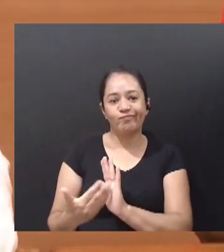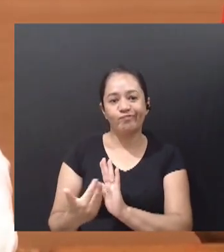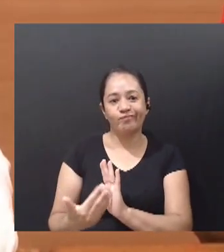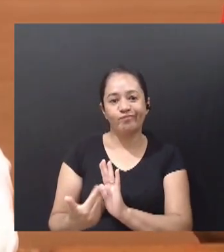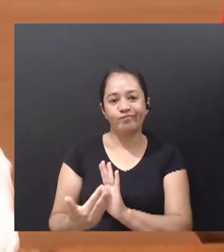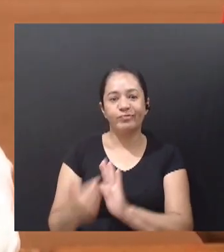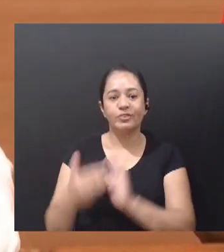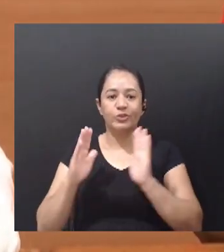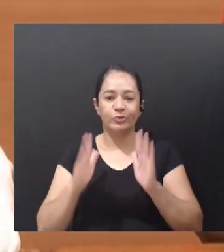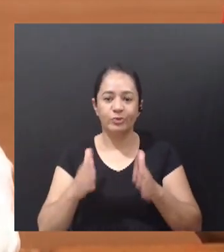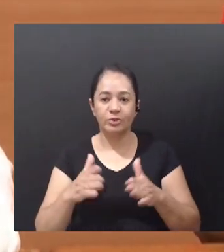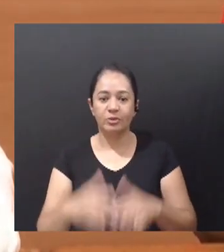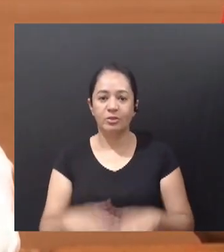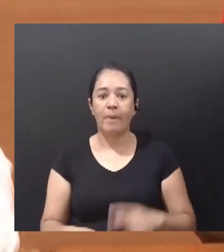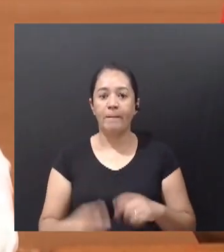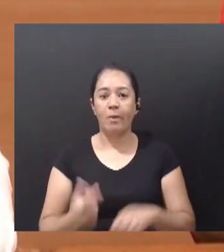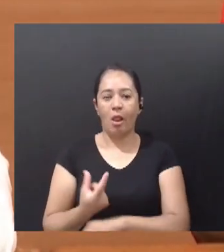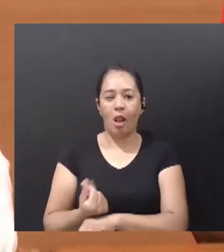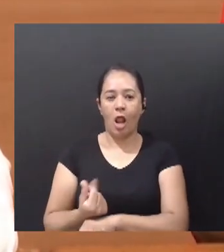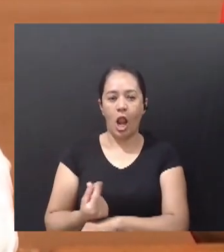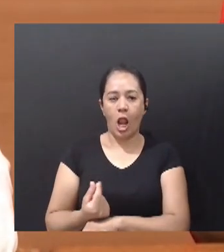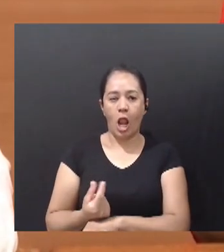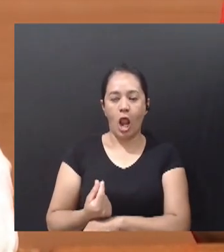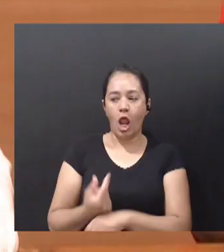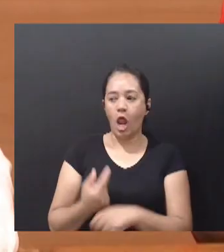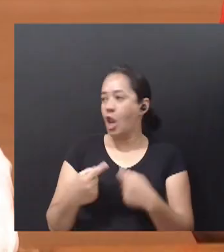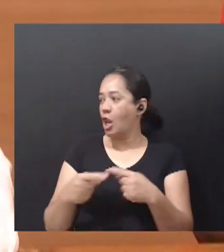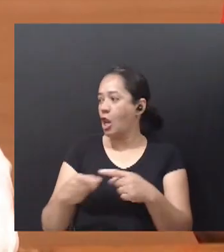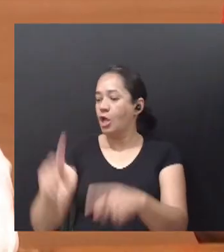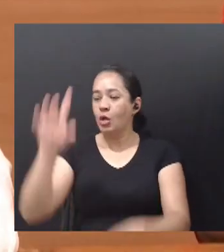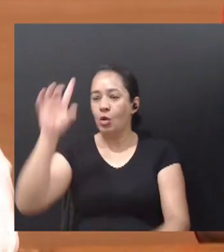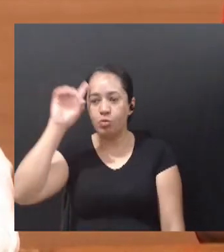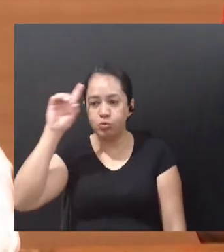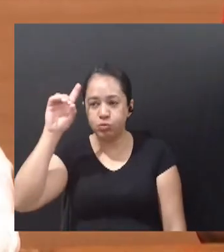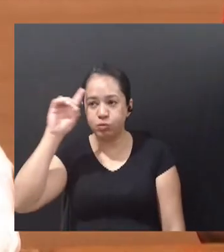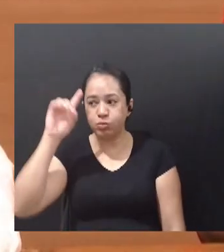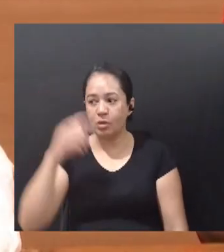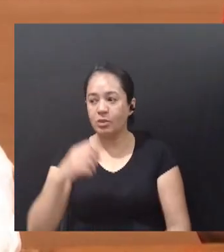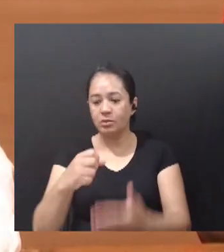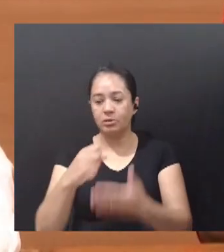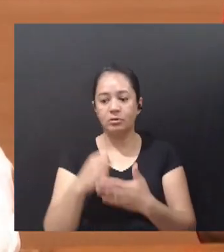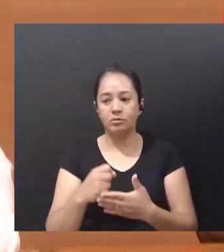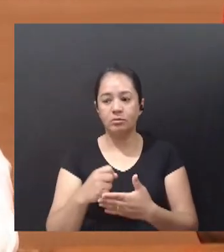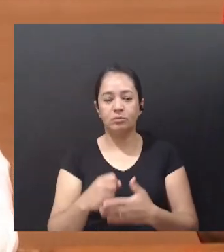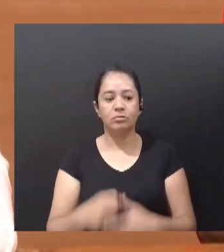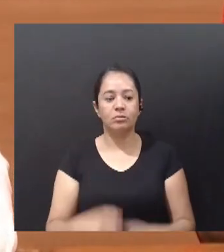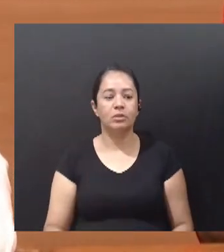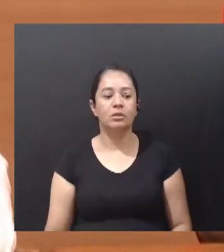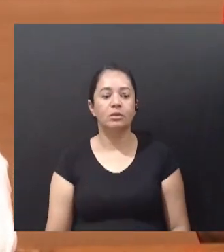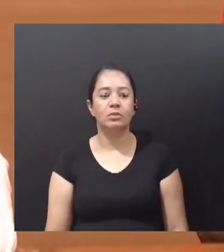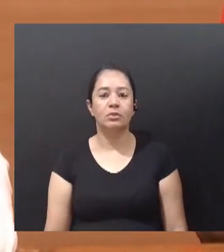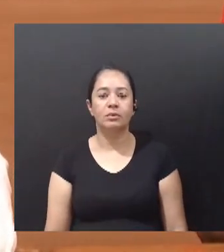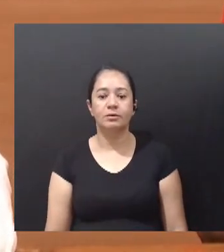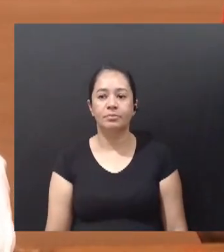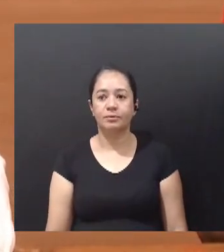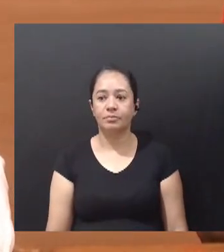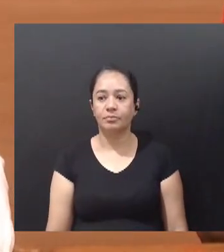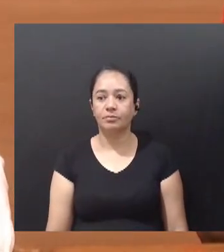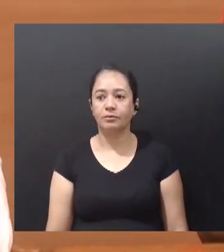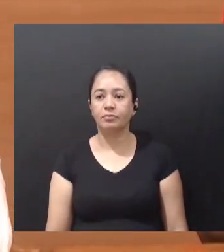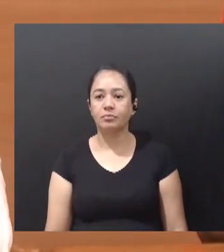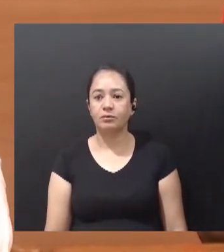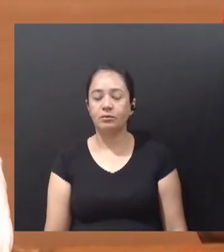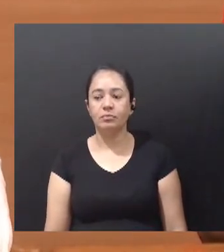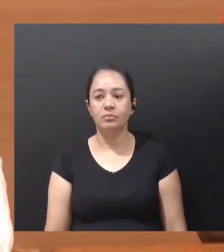o capitalismo ataca todos os dias, trazendo o individualismo até na periferia. É difícil, a gente